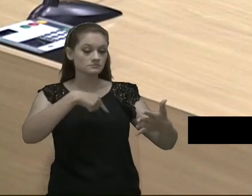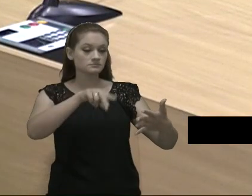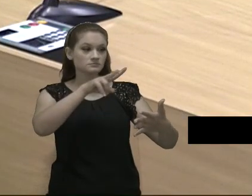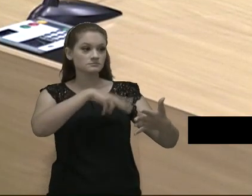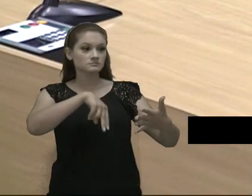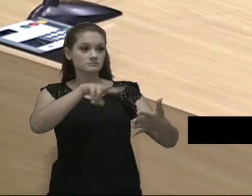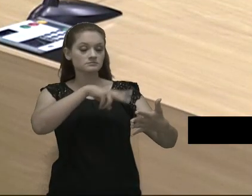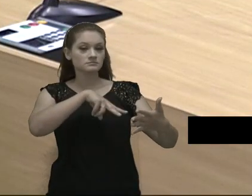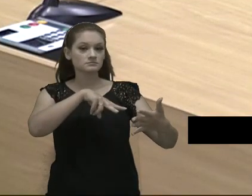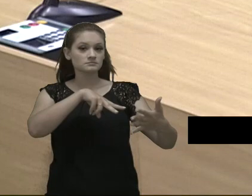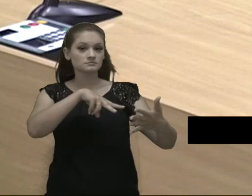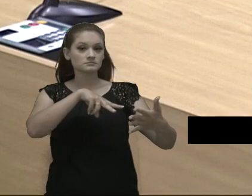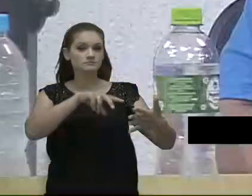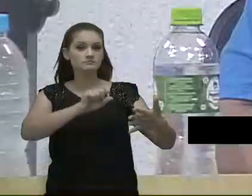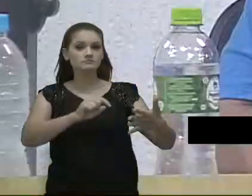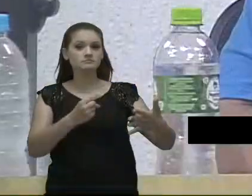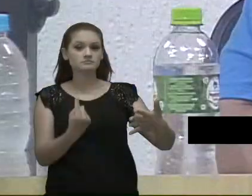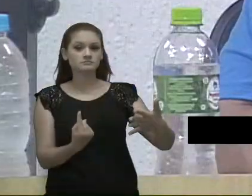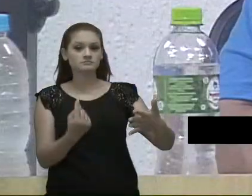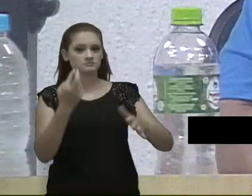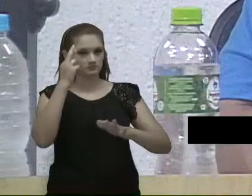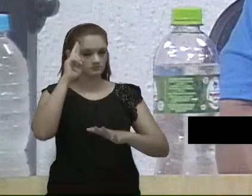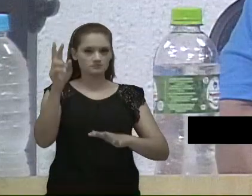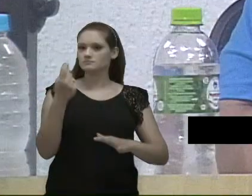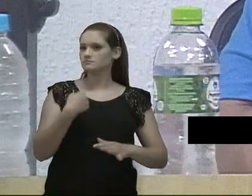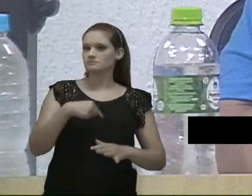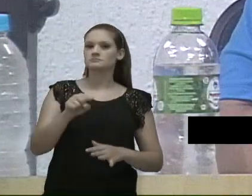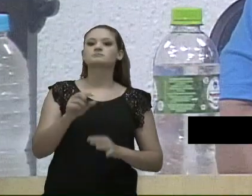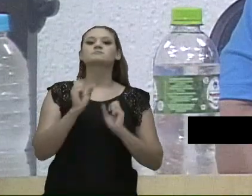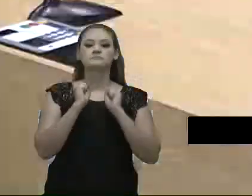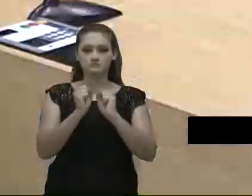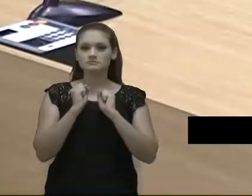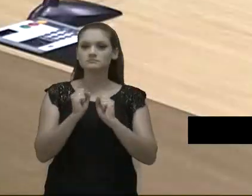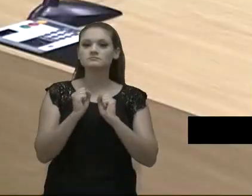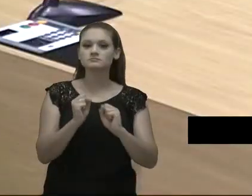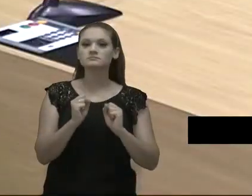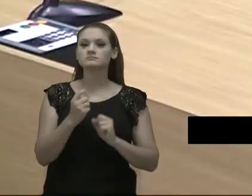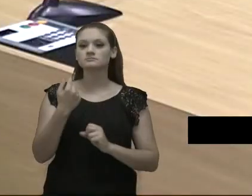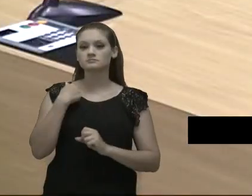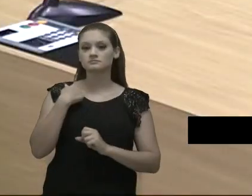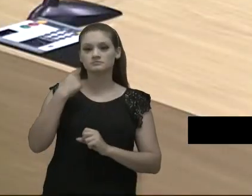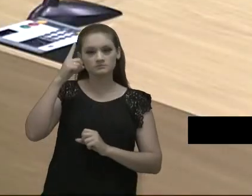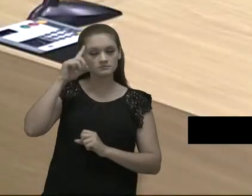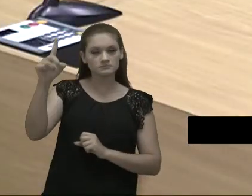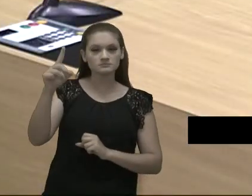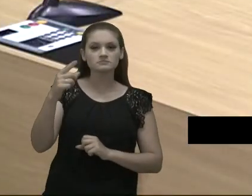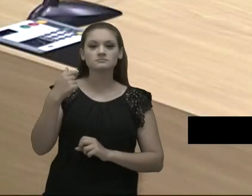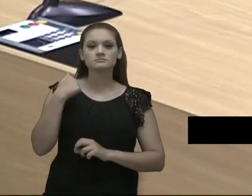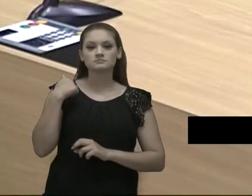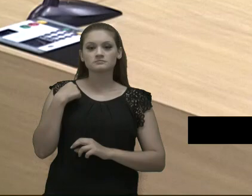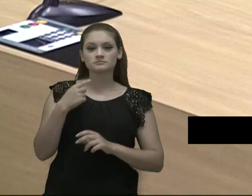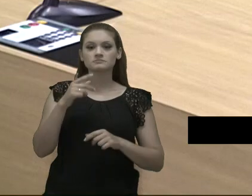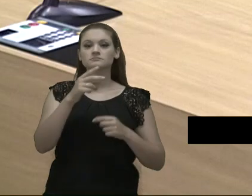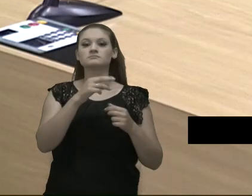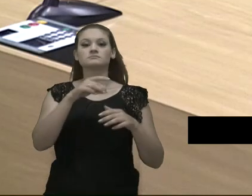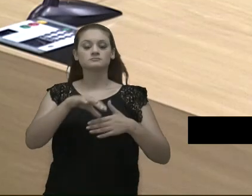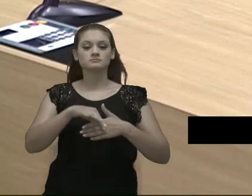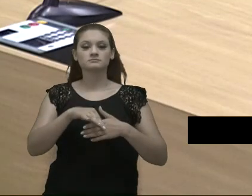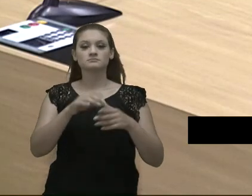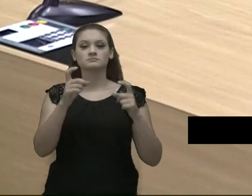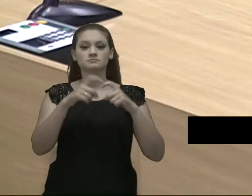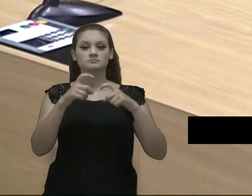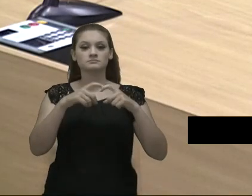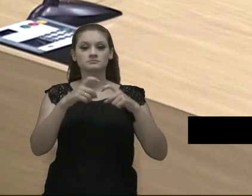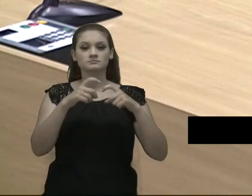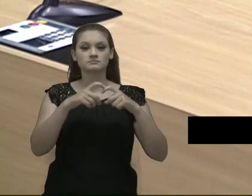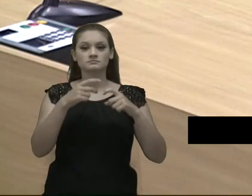paciente. Tá, um membro da equipe, mas o senhor não vai lá? Eu posso ir se for o meu dia e se for eu o médico que tiver de sobreaviso, sou eu que